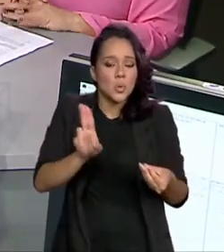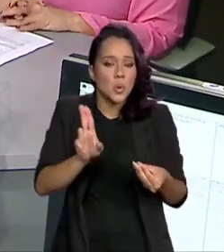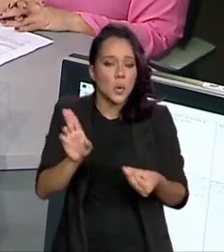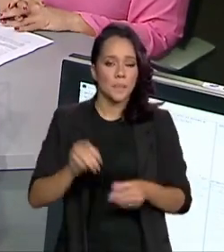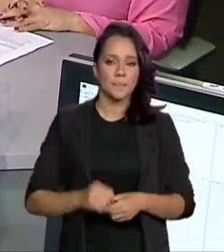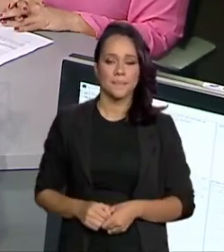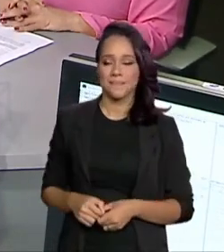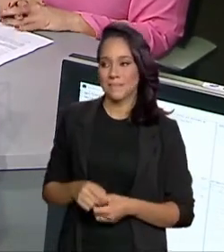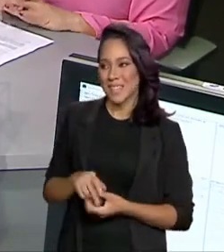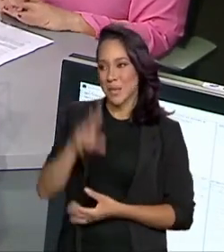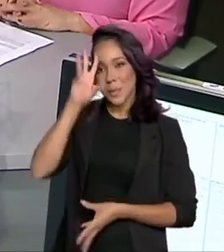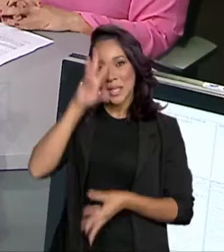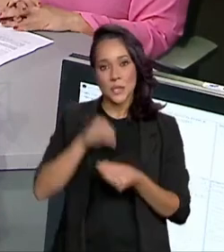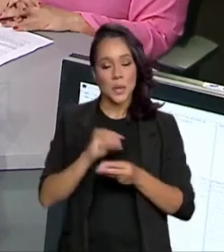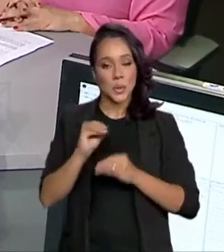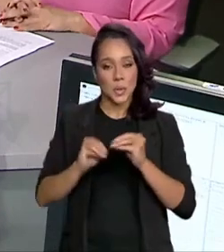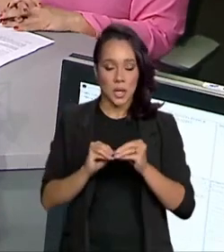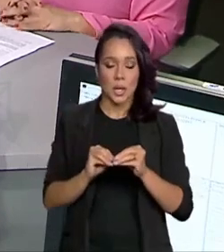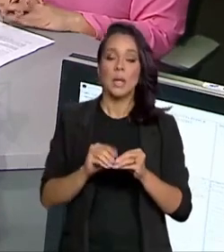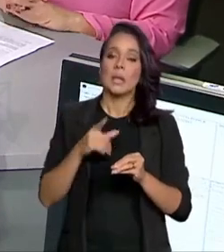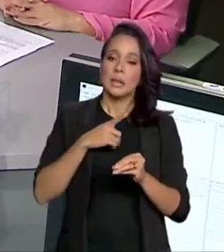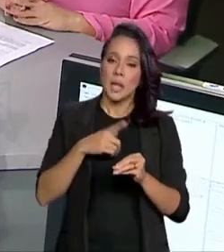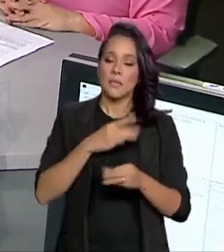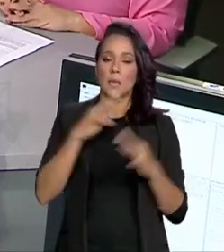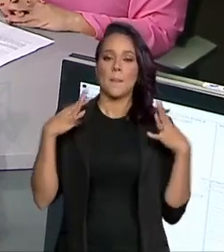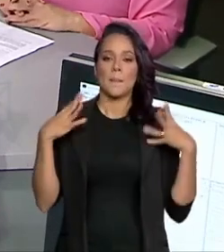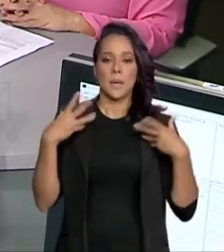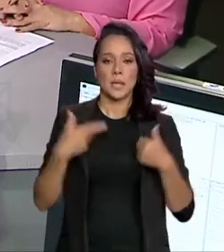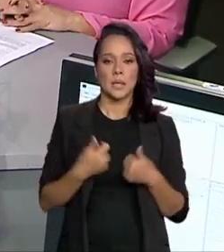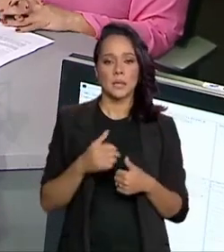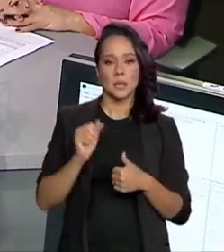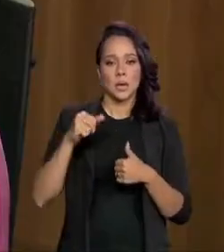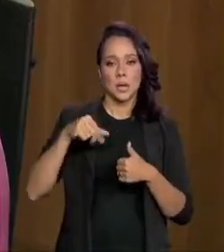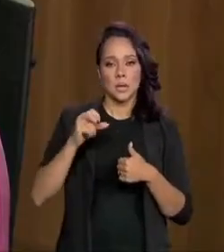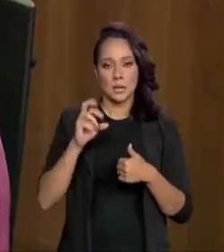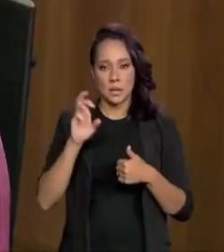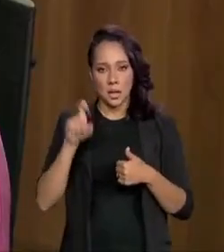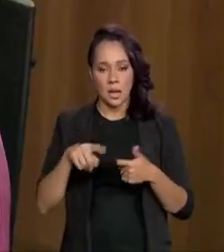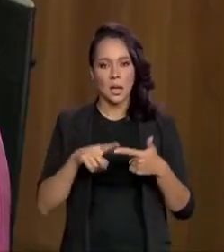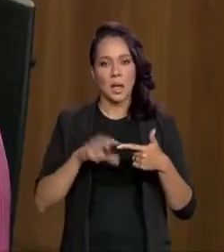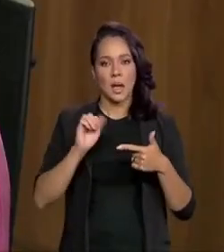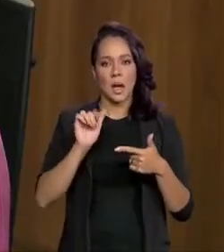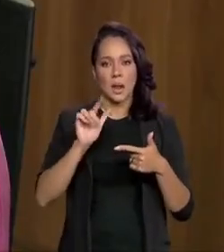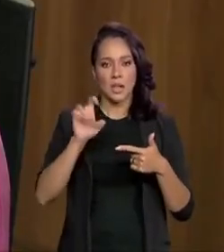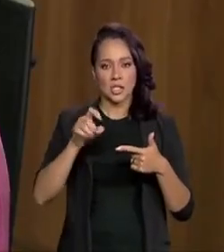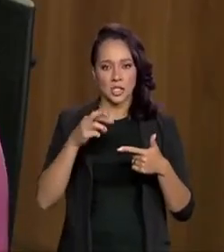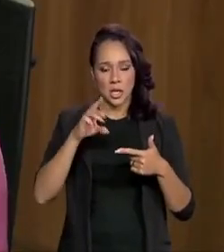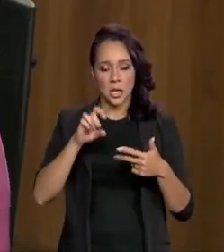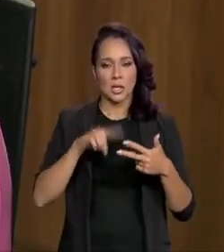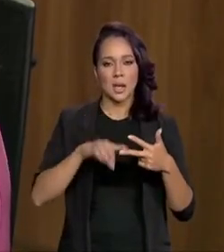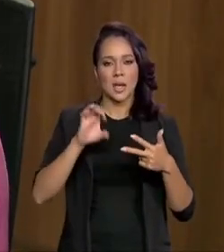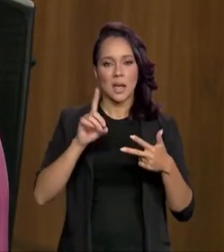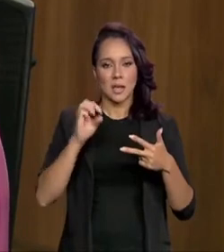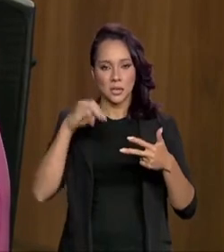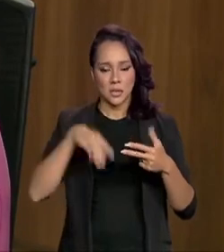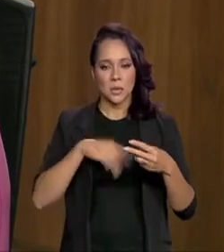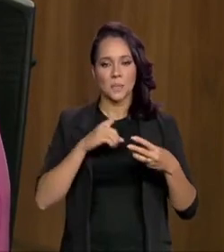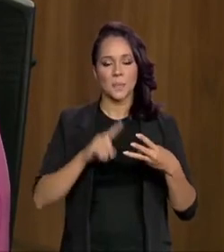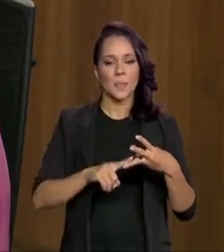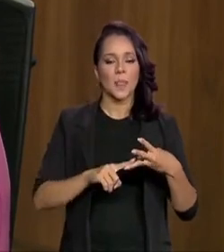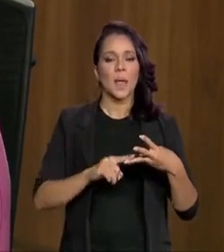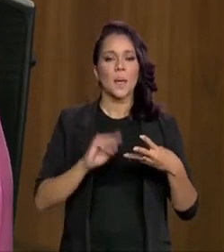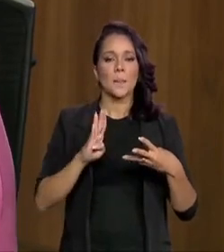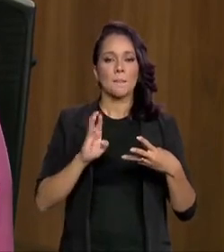o entendimento aí foi acompanhado pelos ministros André Mendonça, Alexandre de Moraes, Edson Fachin, Luiz